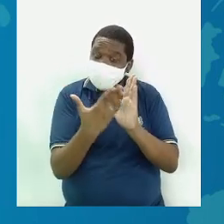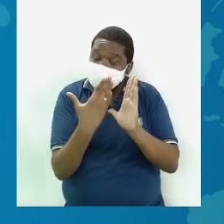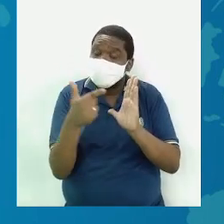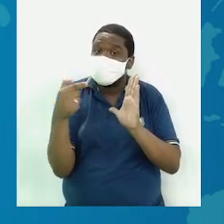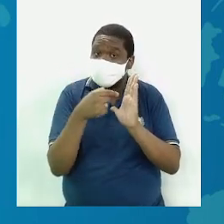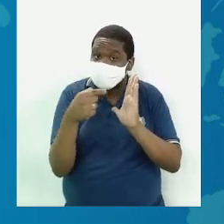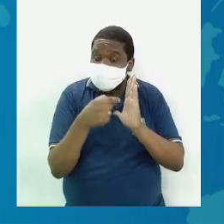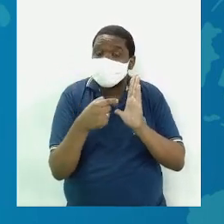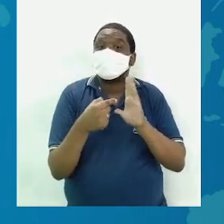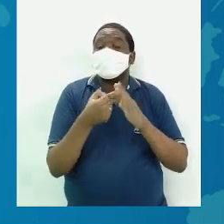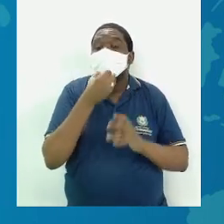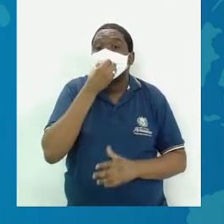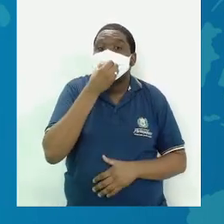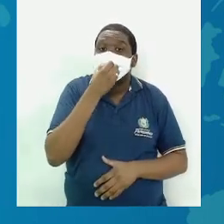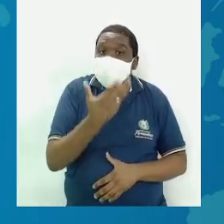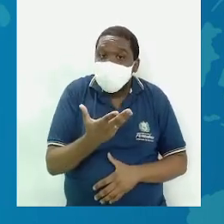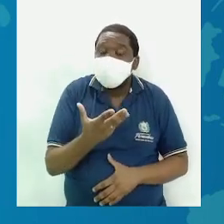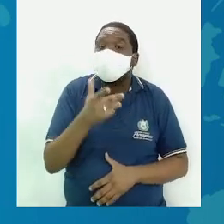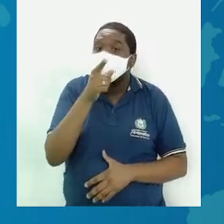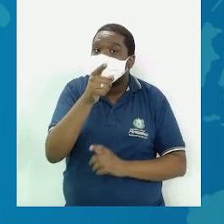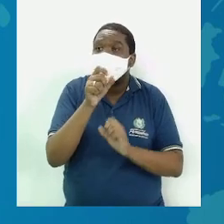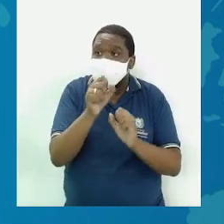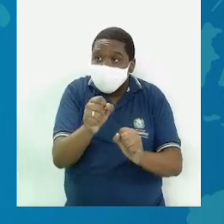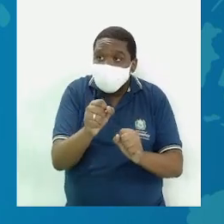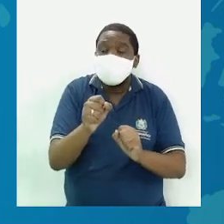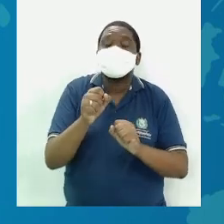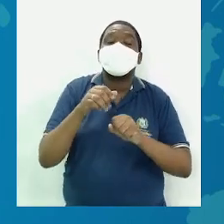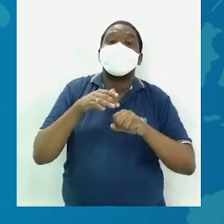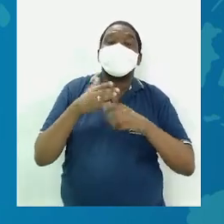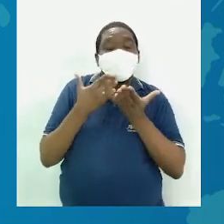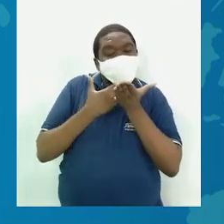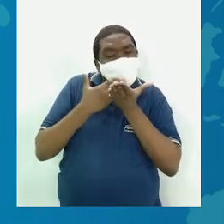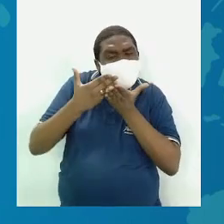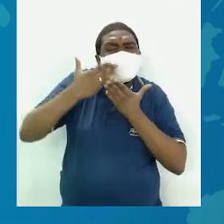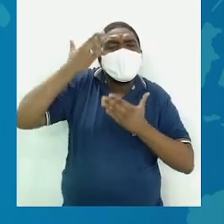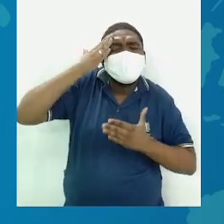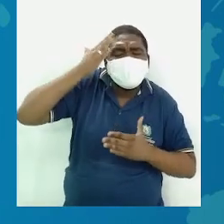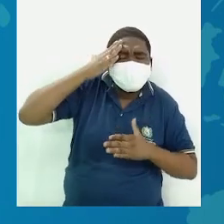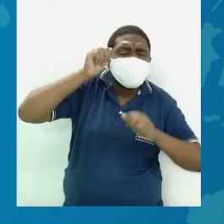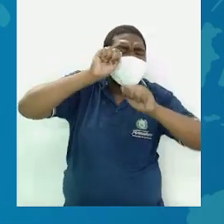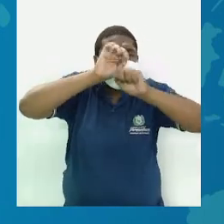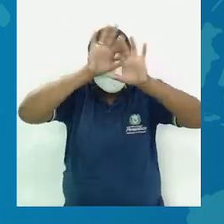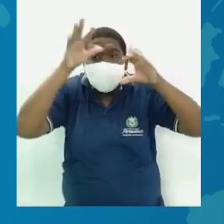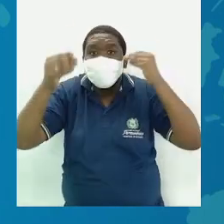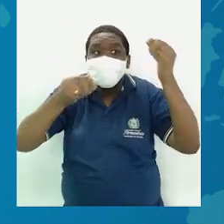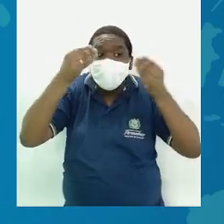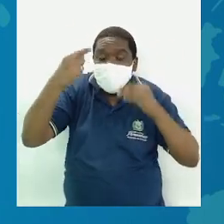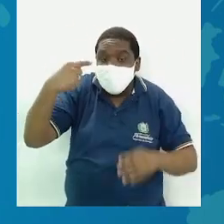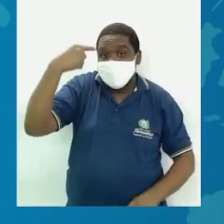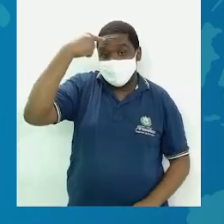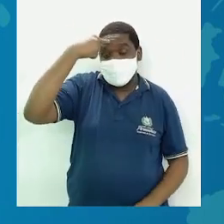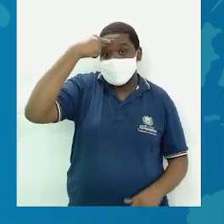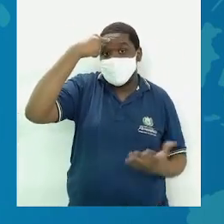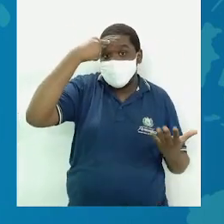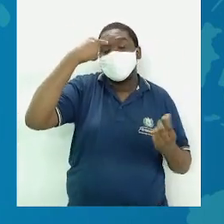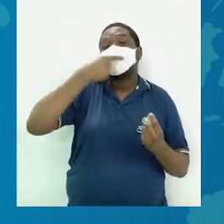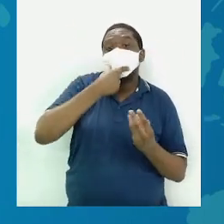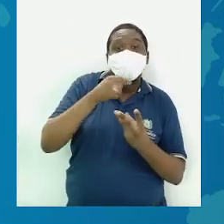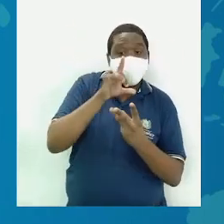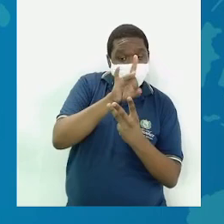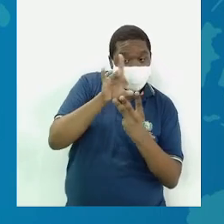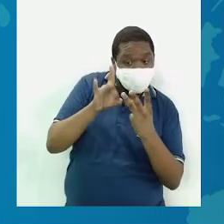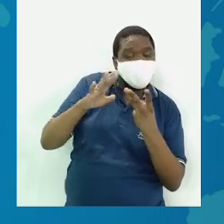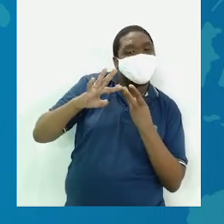é muito bom para que você possa começar a entender o pensamento desses filósofos, certo?